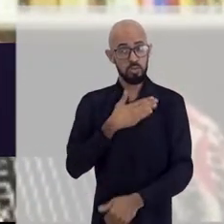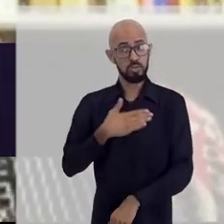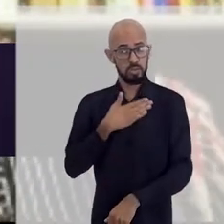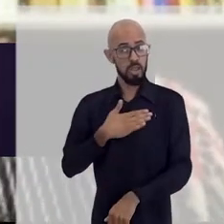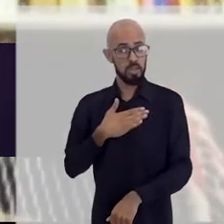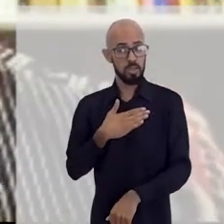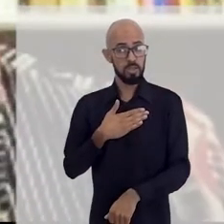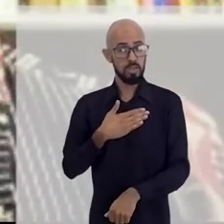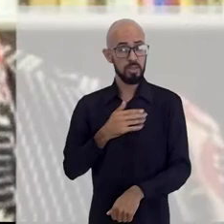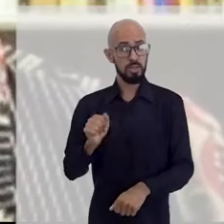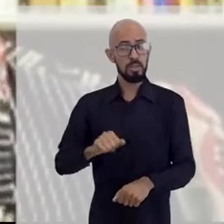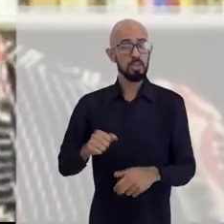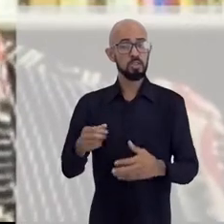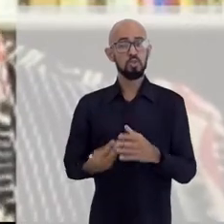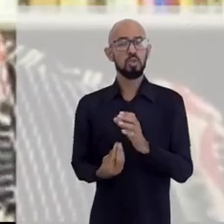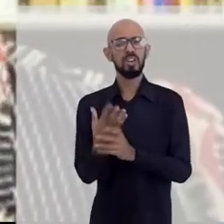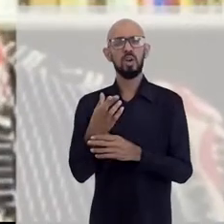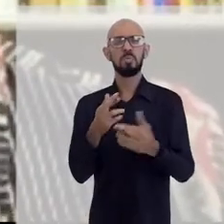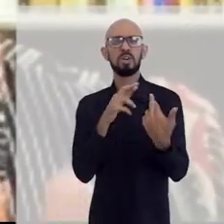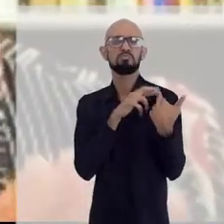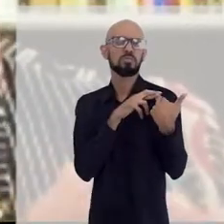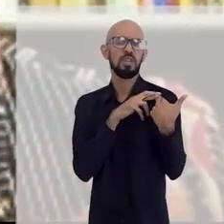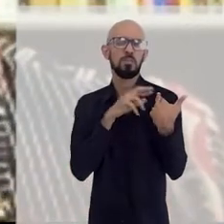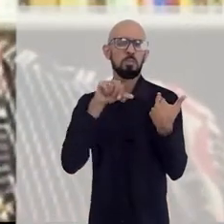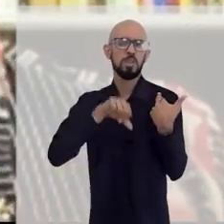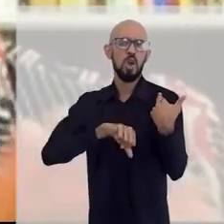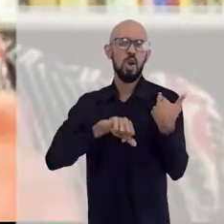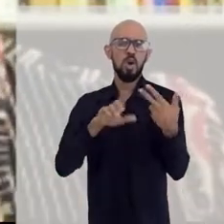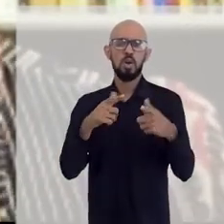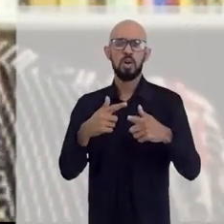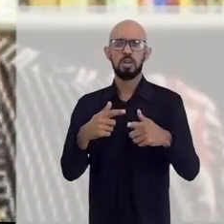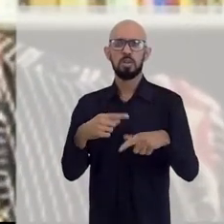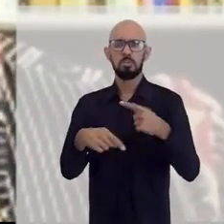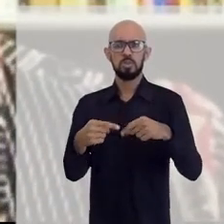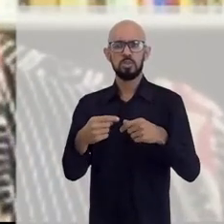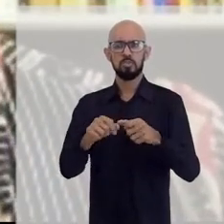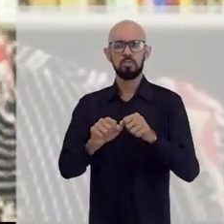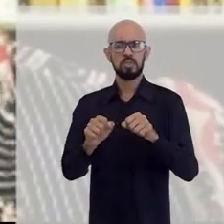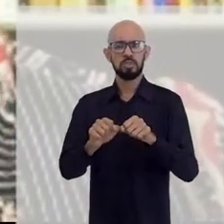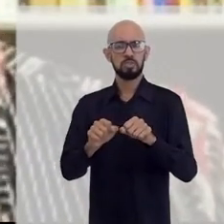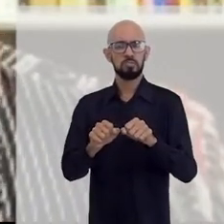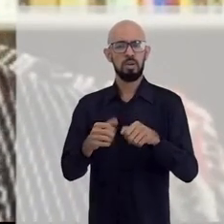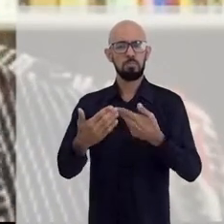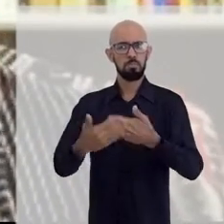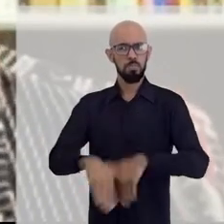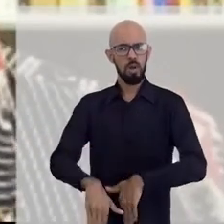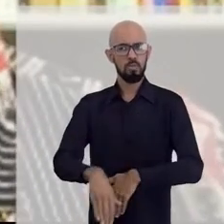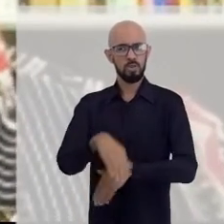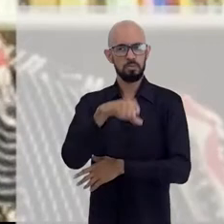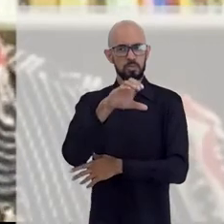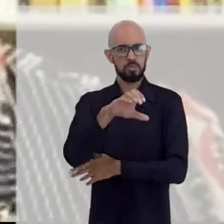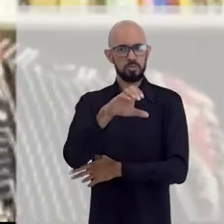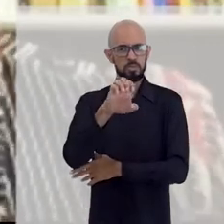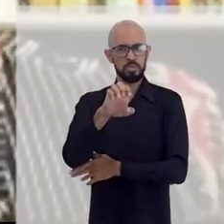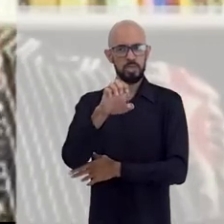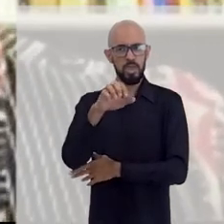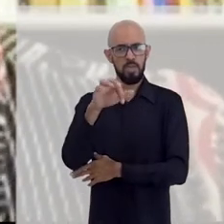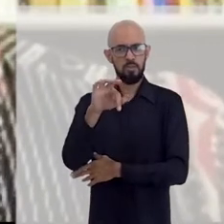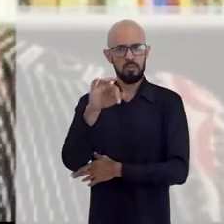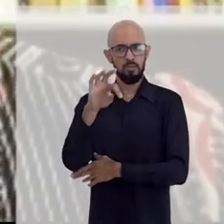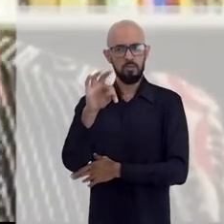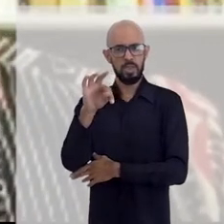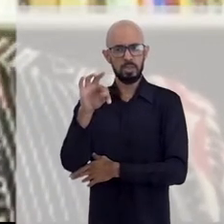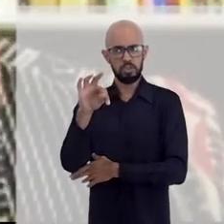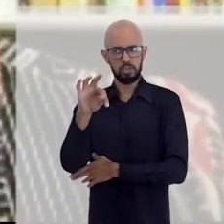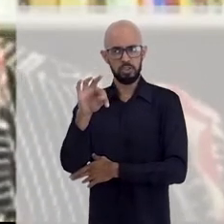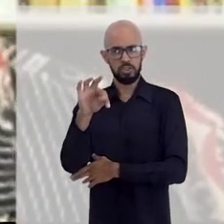uma responsabilidade. Eu lembro quando eu fui morar em Salvador, que eu fiz o processo seletivo para... Eu fiz CEFET, Escola